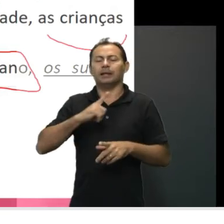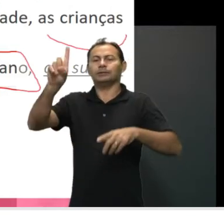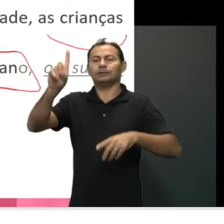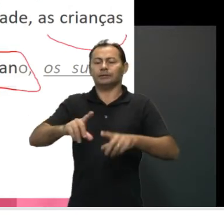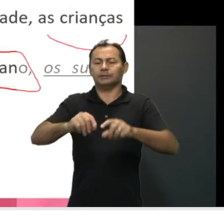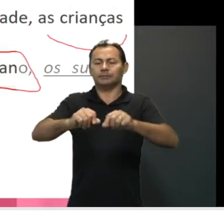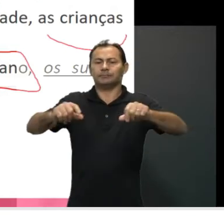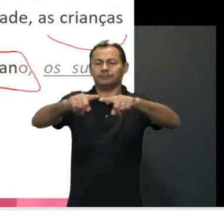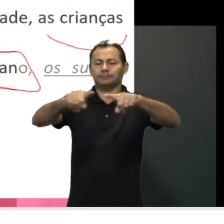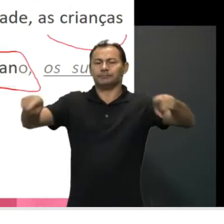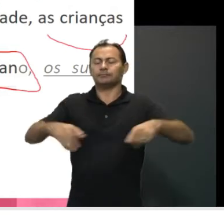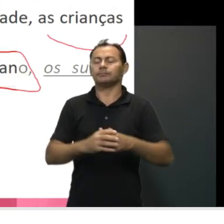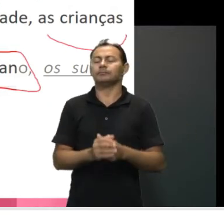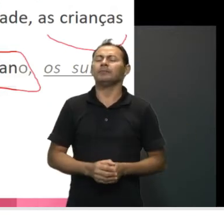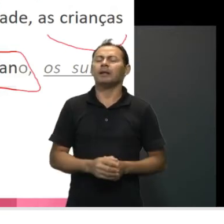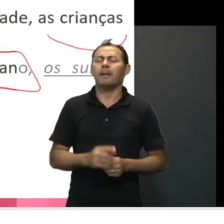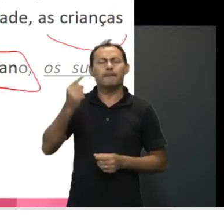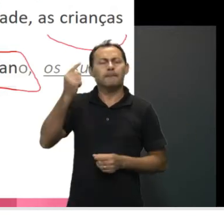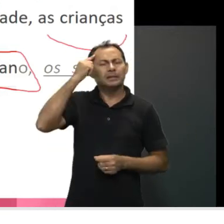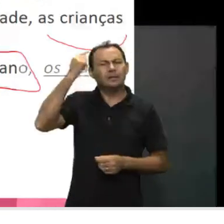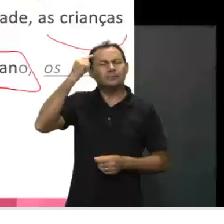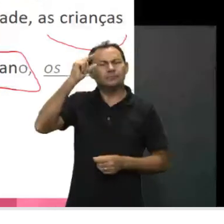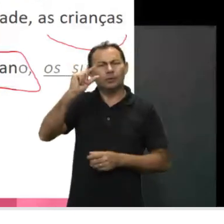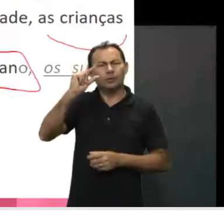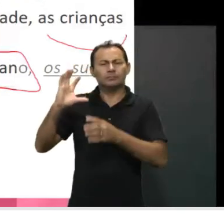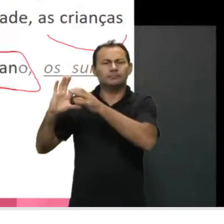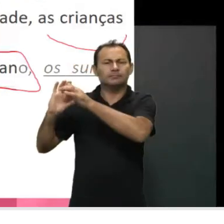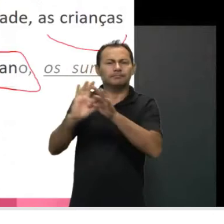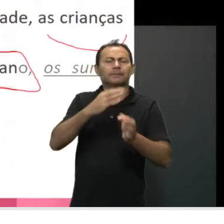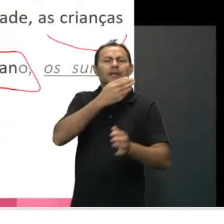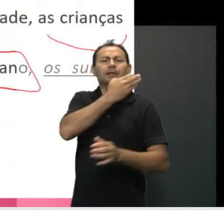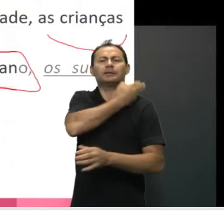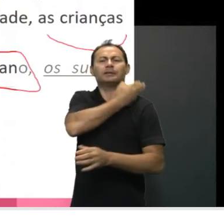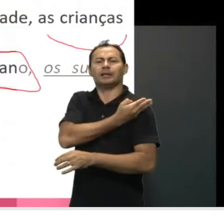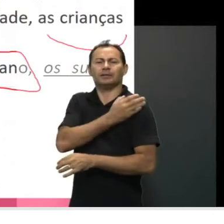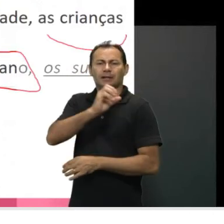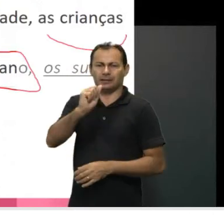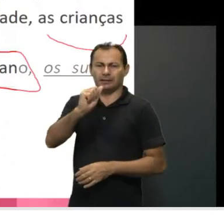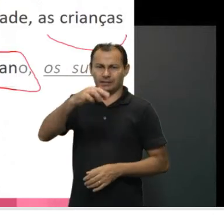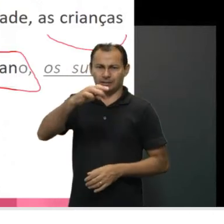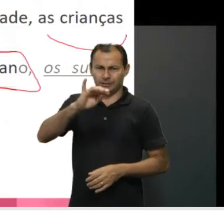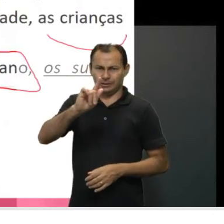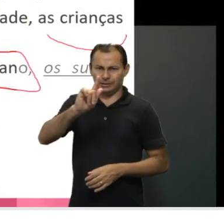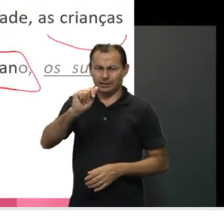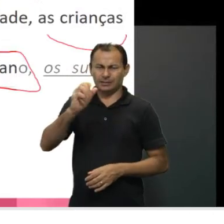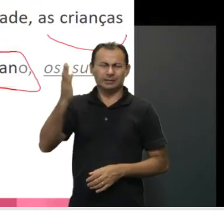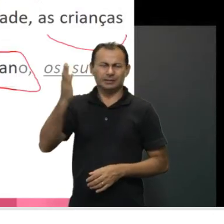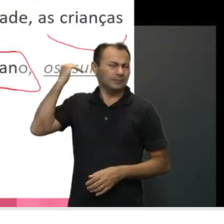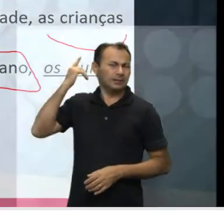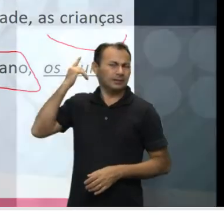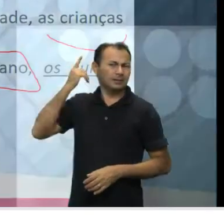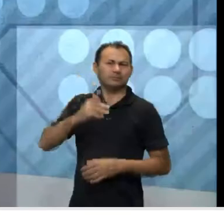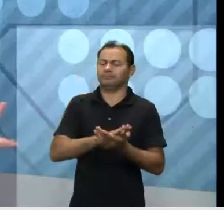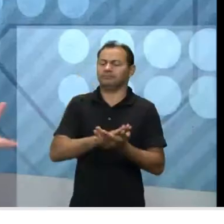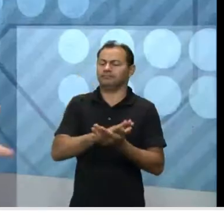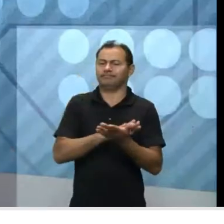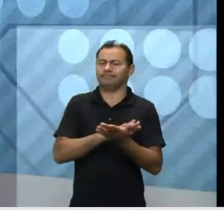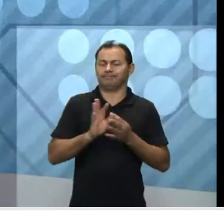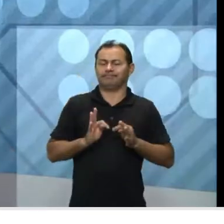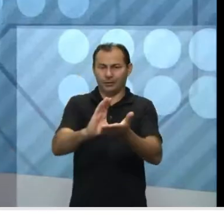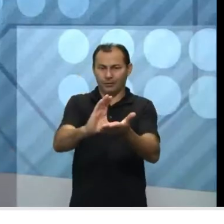contexto da Idade Antiga. Era uma época em que não haviam recursos tecnológicos, não